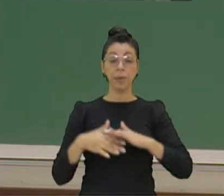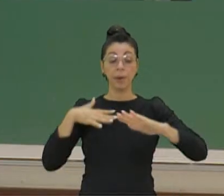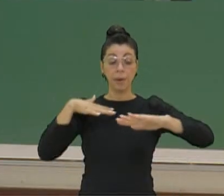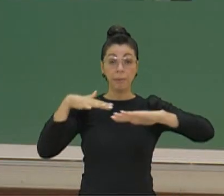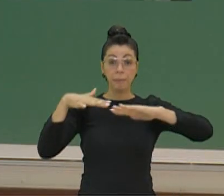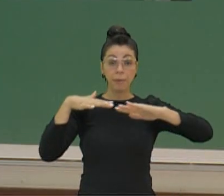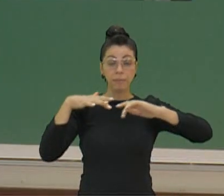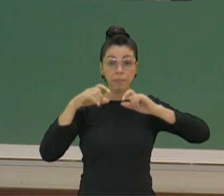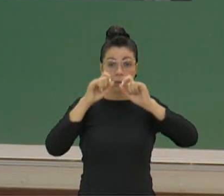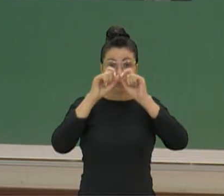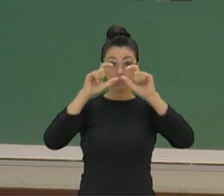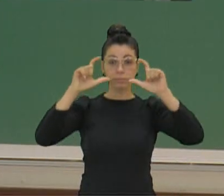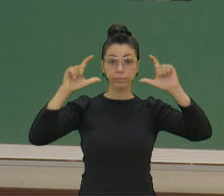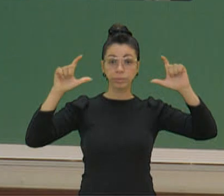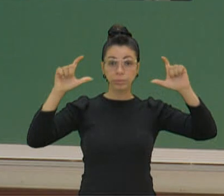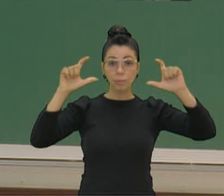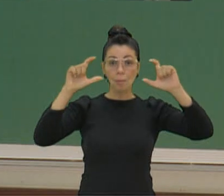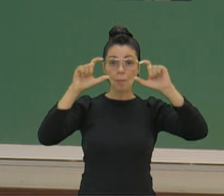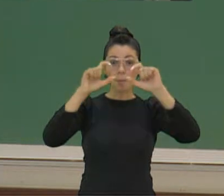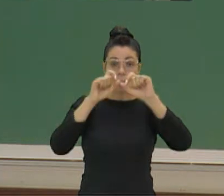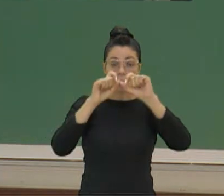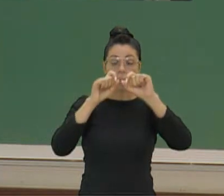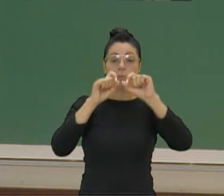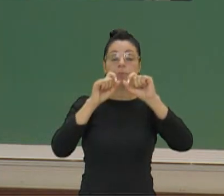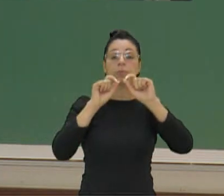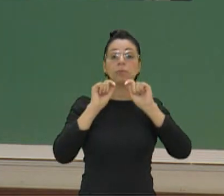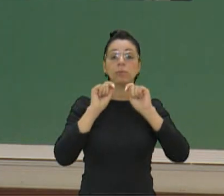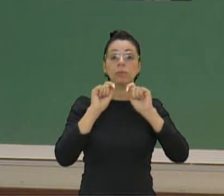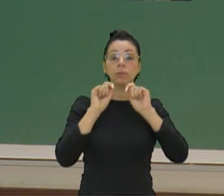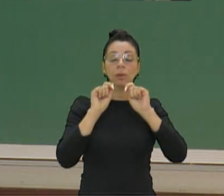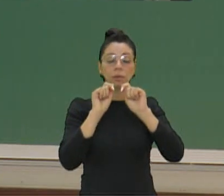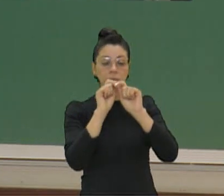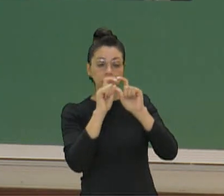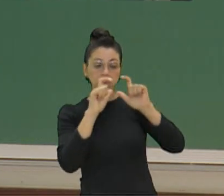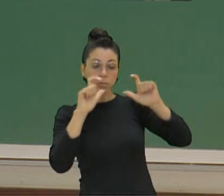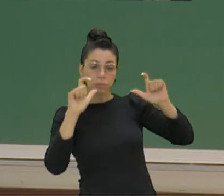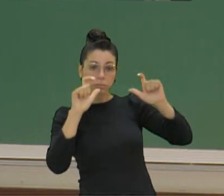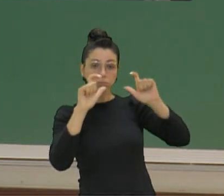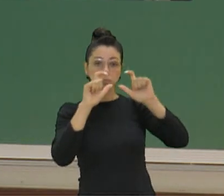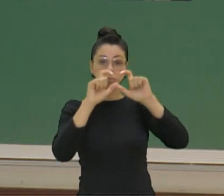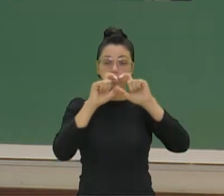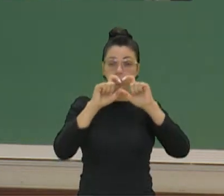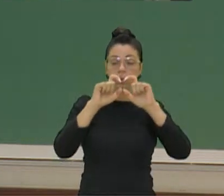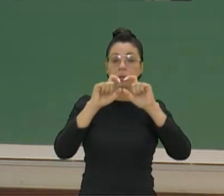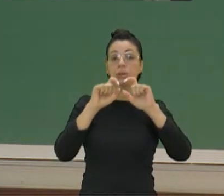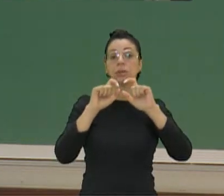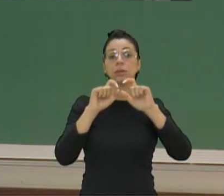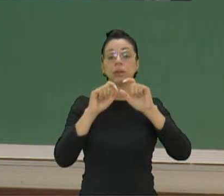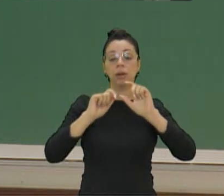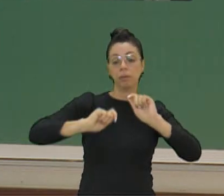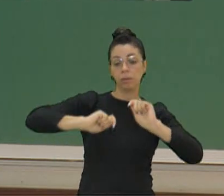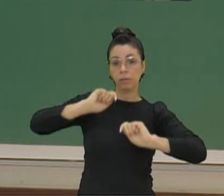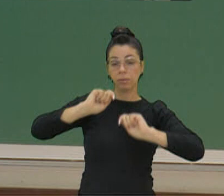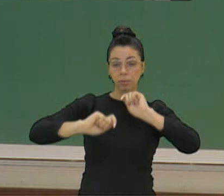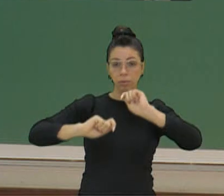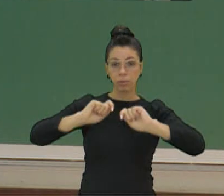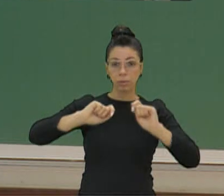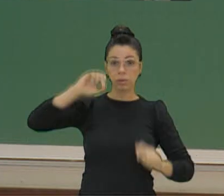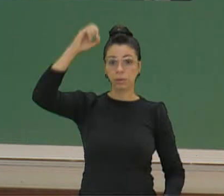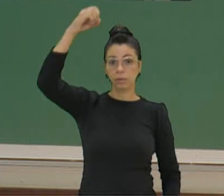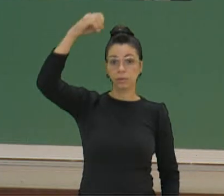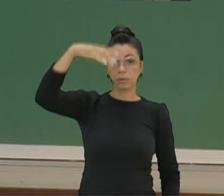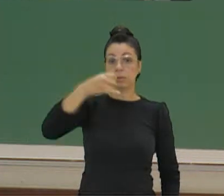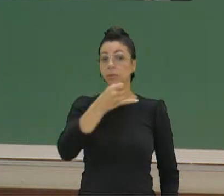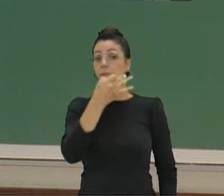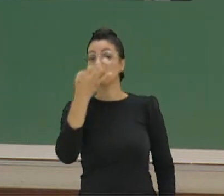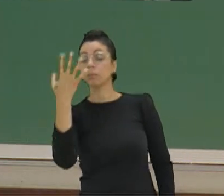movimentos de abertura e fechamento da íris ajustam a abertura da pupila, regulando a quantidade de luz que entra